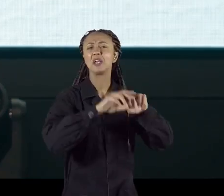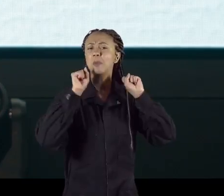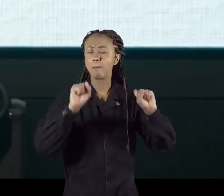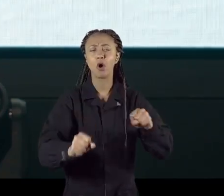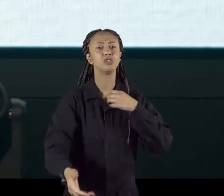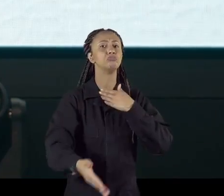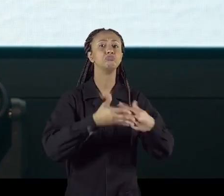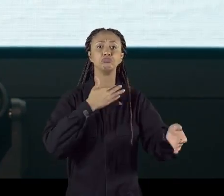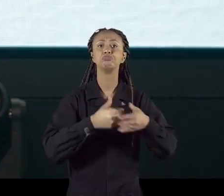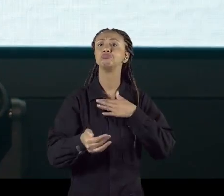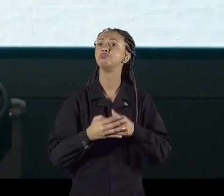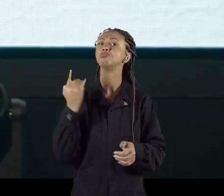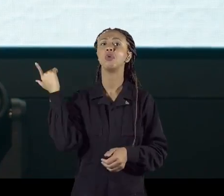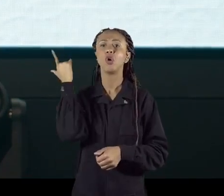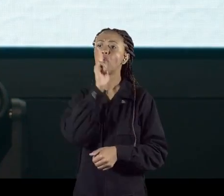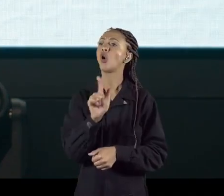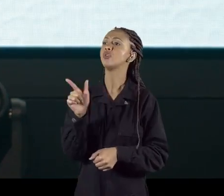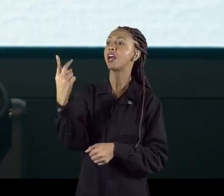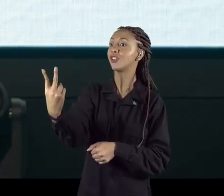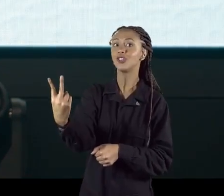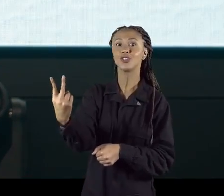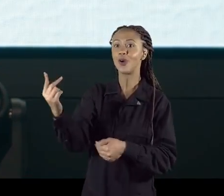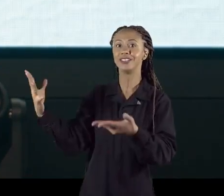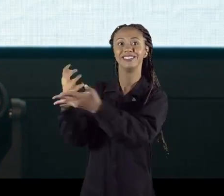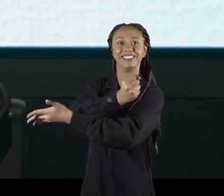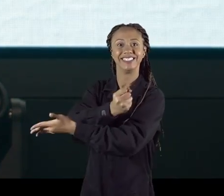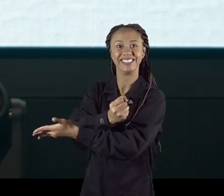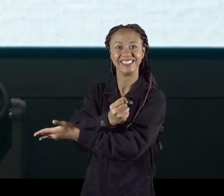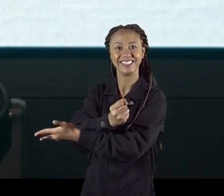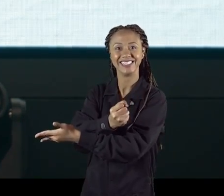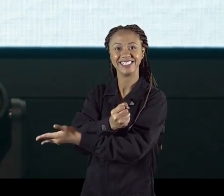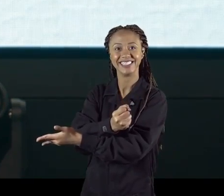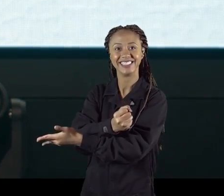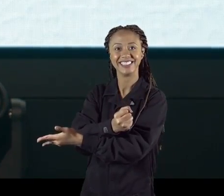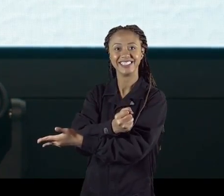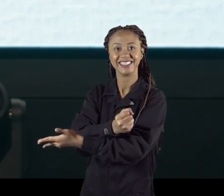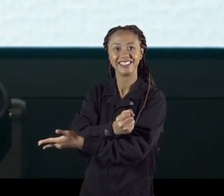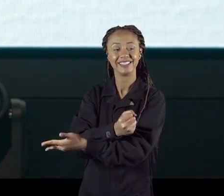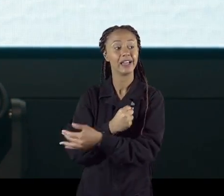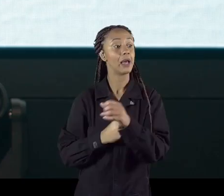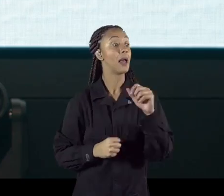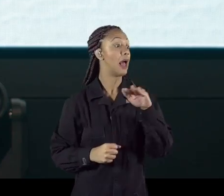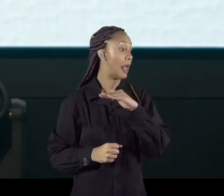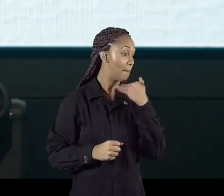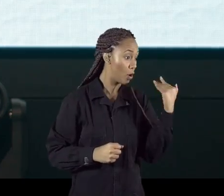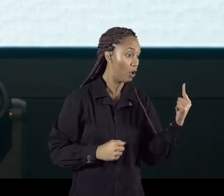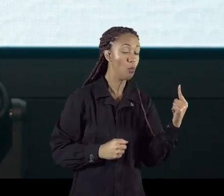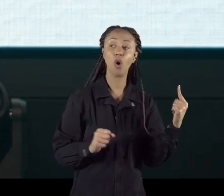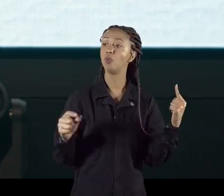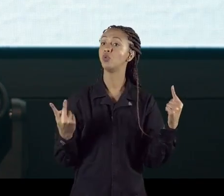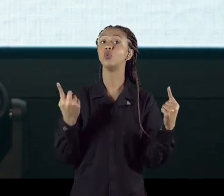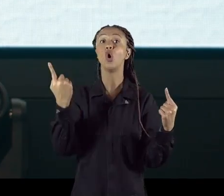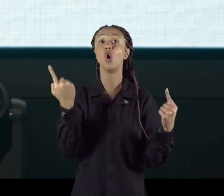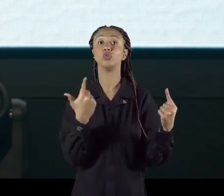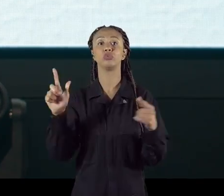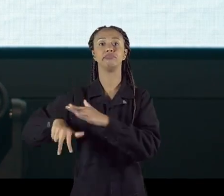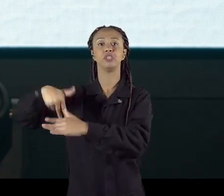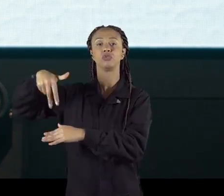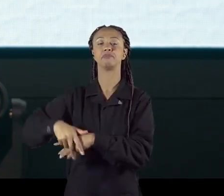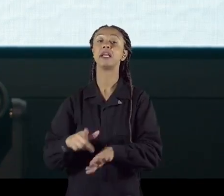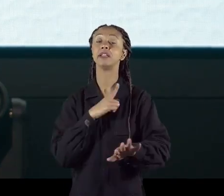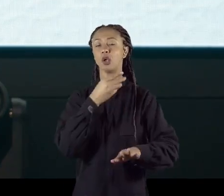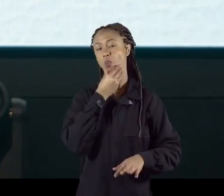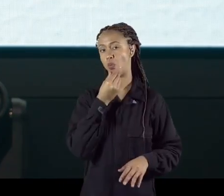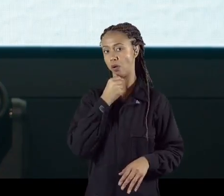mata um Deus levanta o outro eu me lembro quando um homem um tremendo